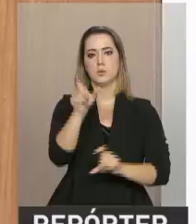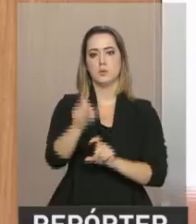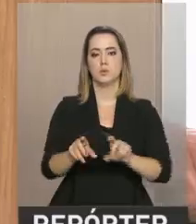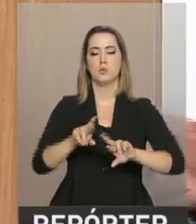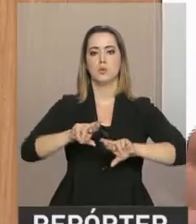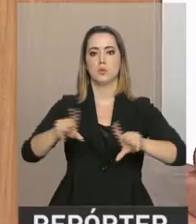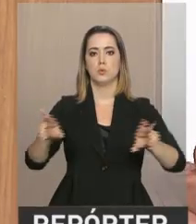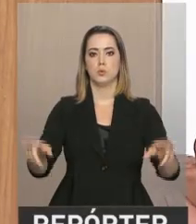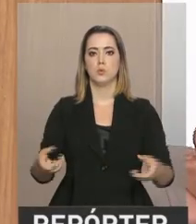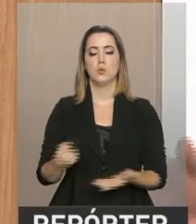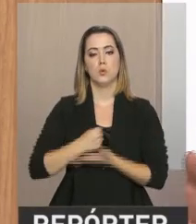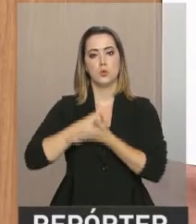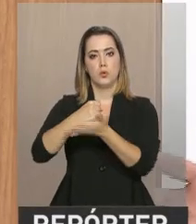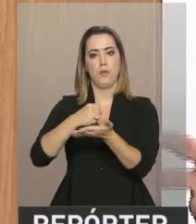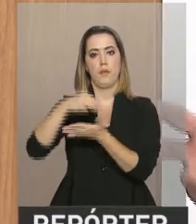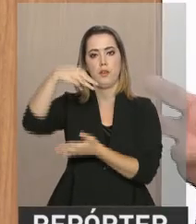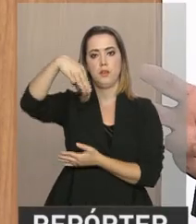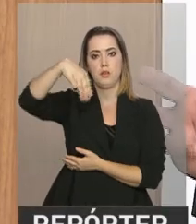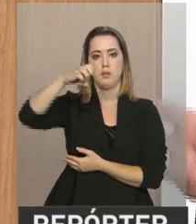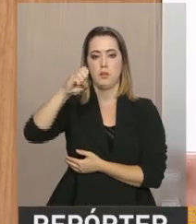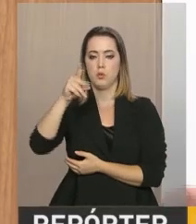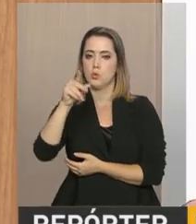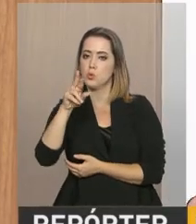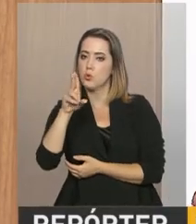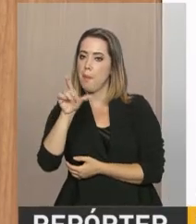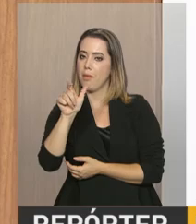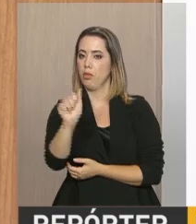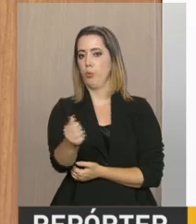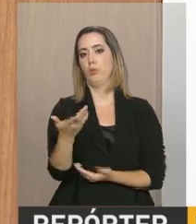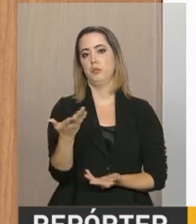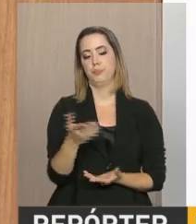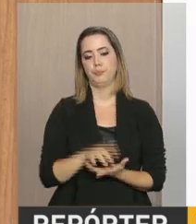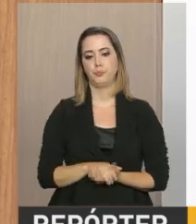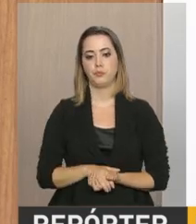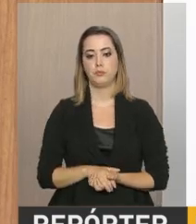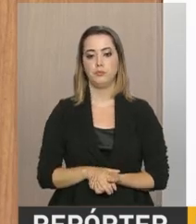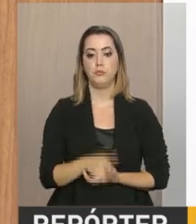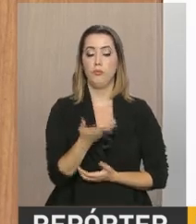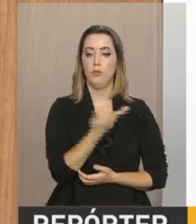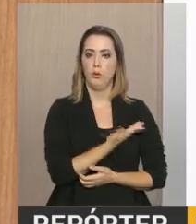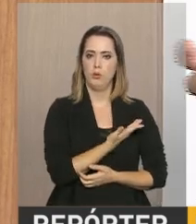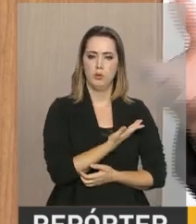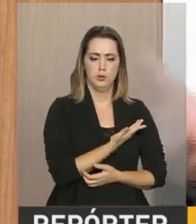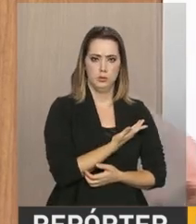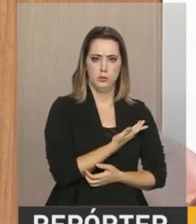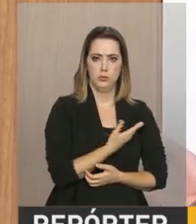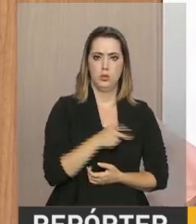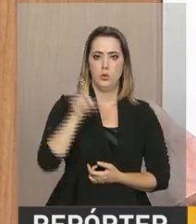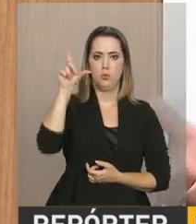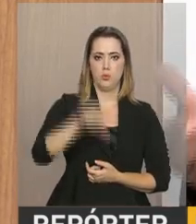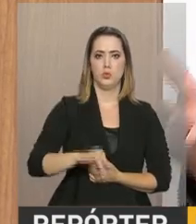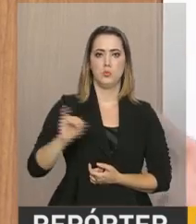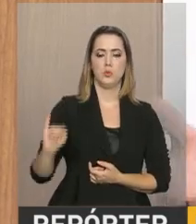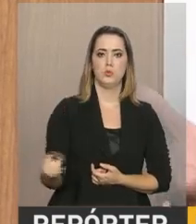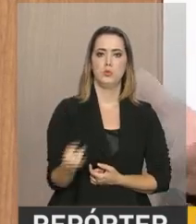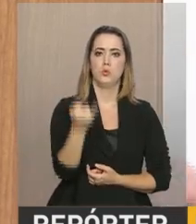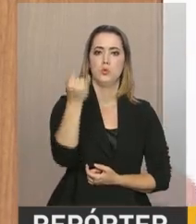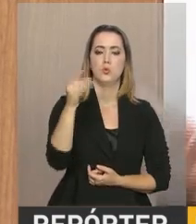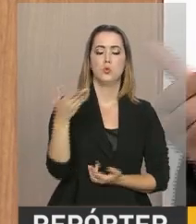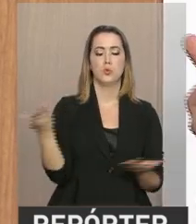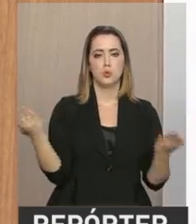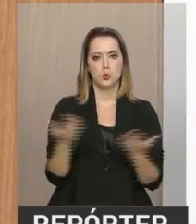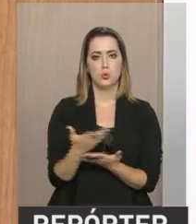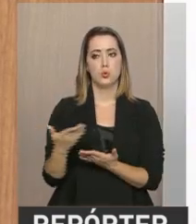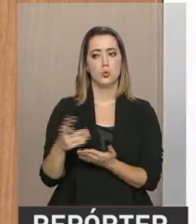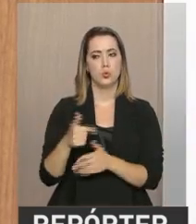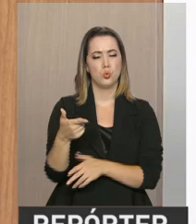Brasil só com a redução de juros quando as santas casas filantrópicos saem dos do do juro do mercado